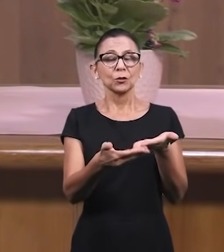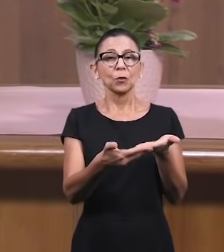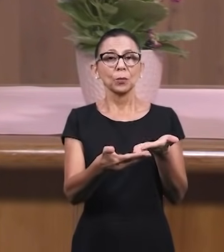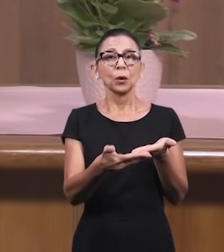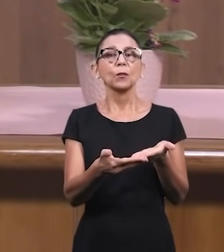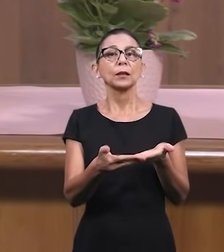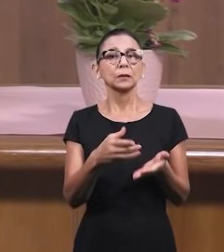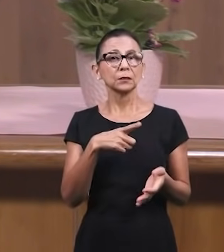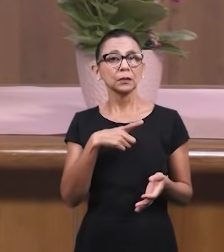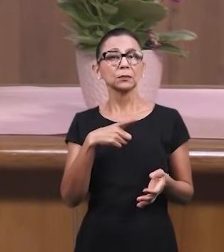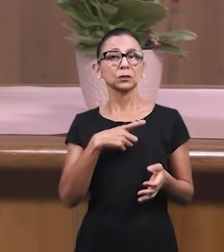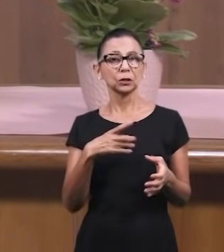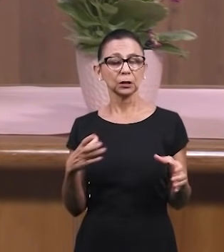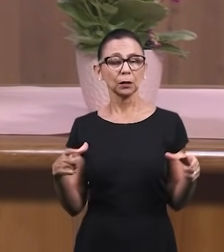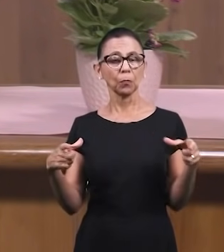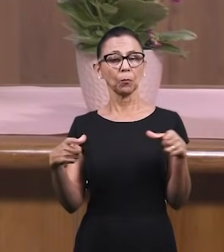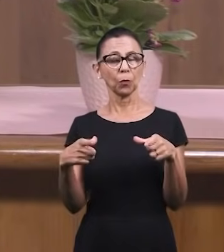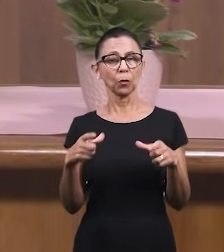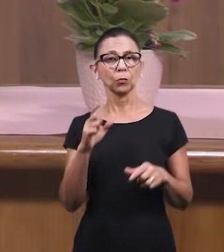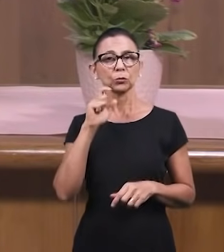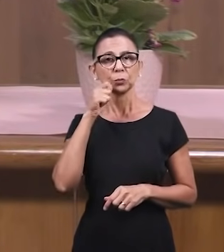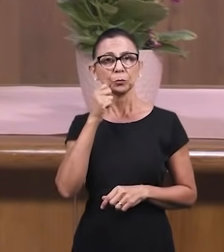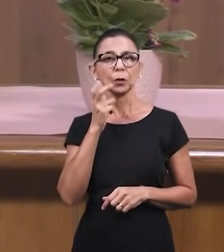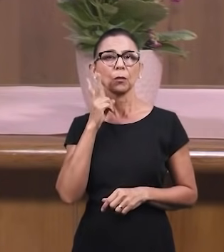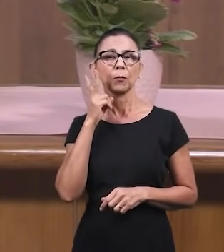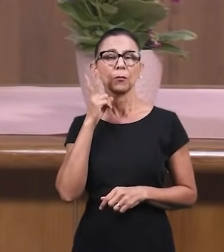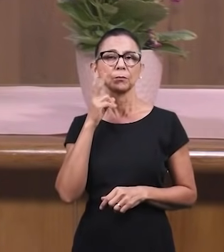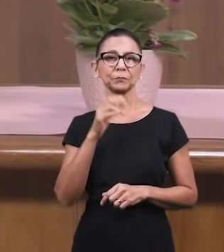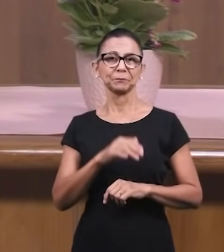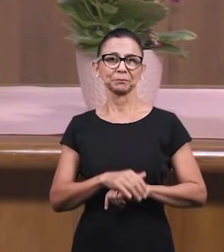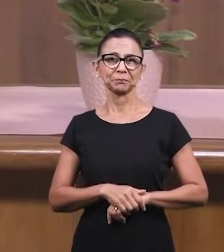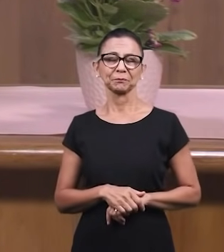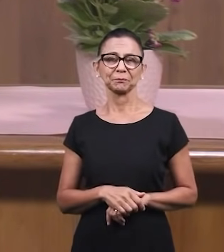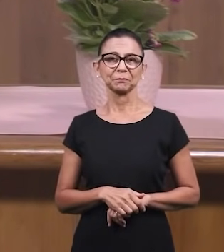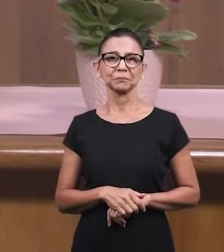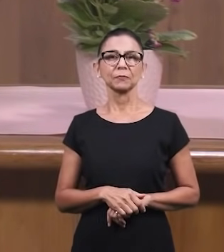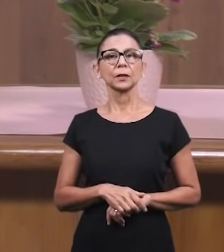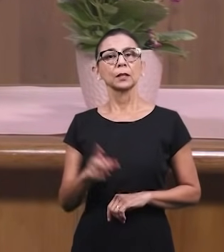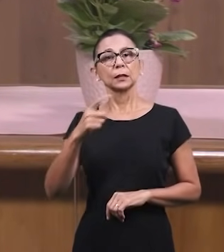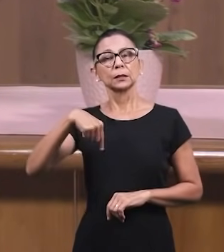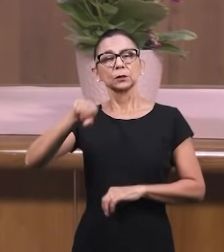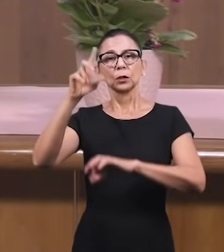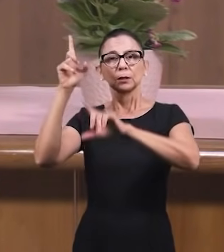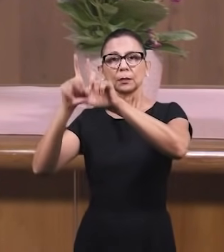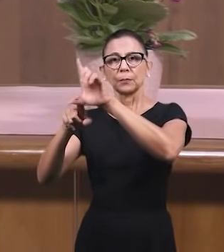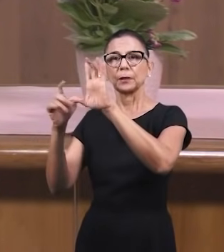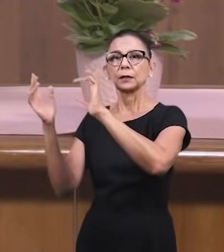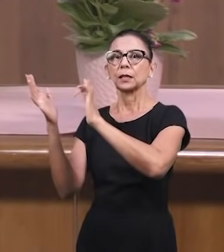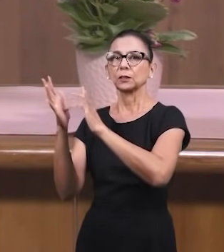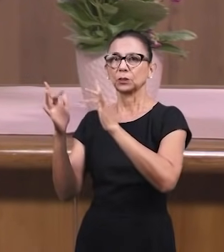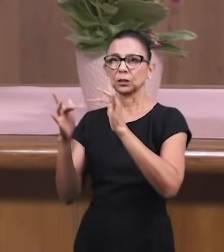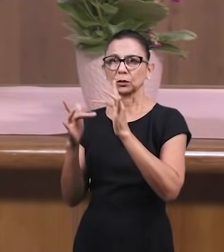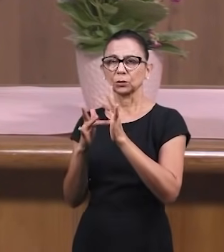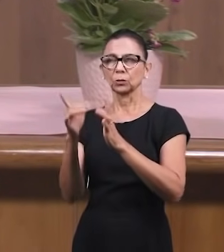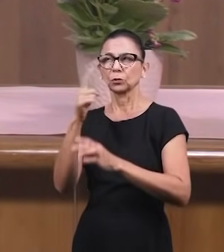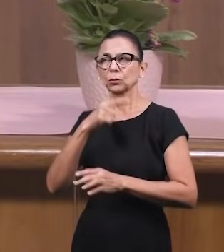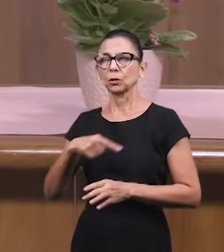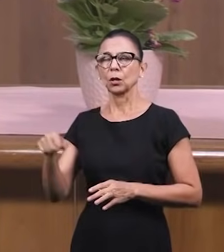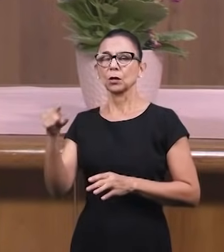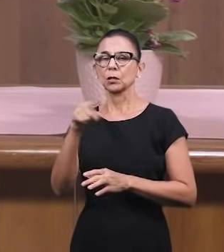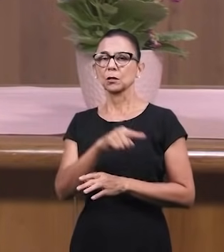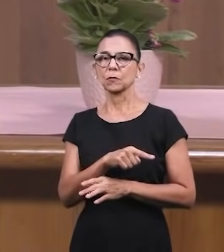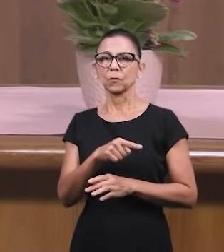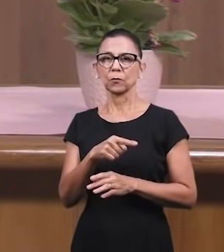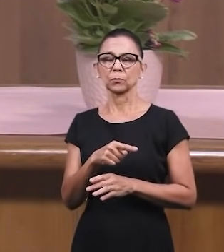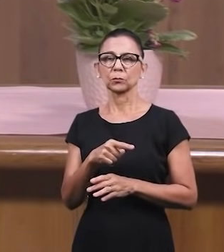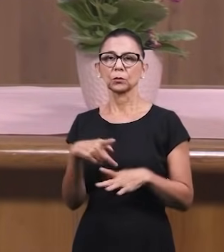se estivermos dependentes do Senhor Jesus, nós teremos o pão dado por ele em quantidade